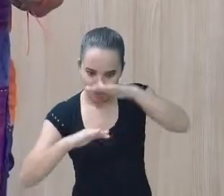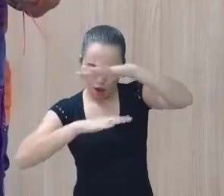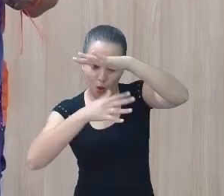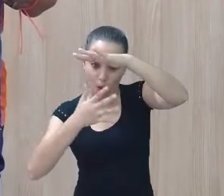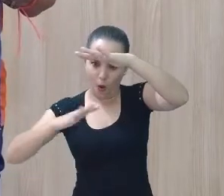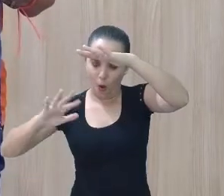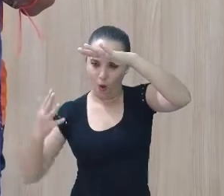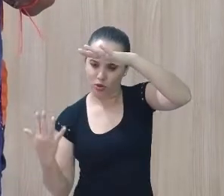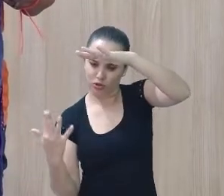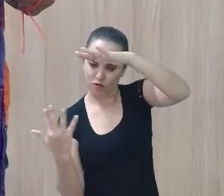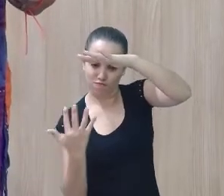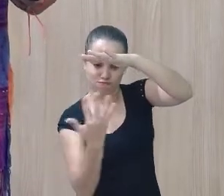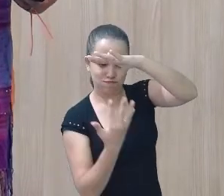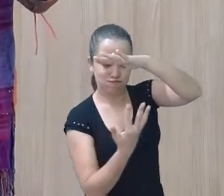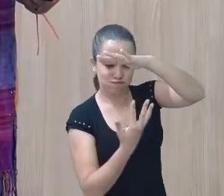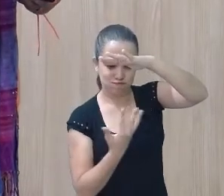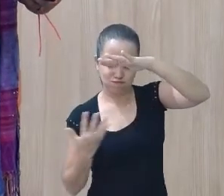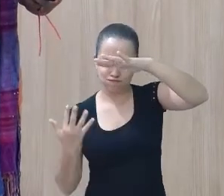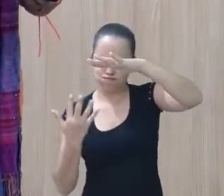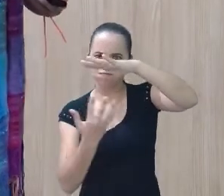estátuas, com